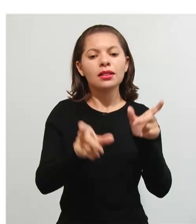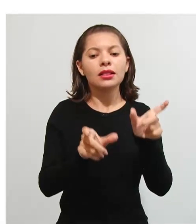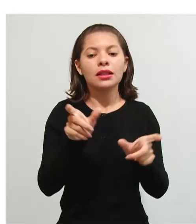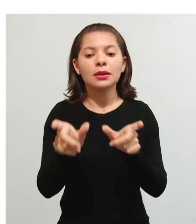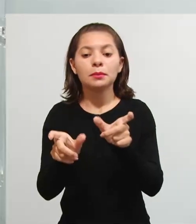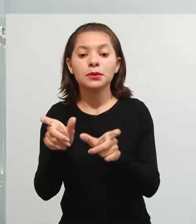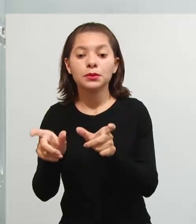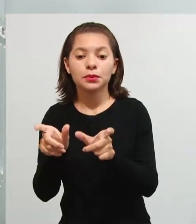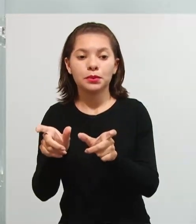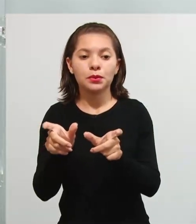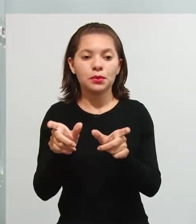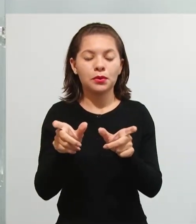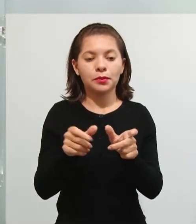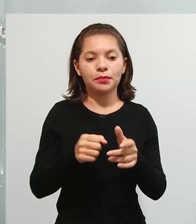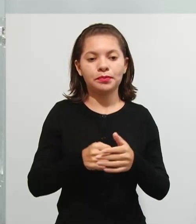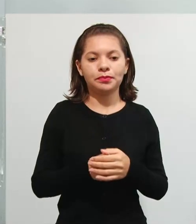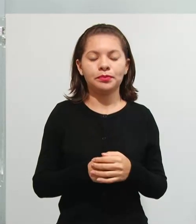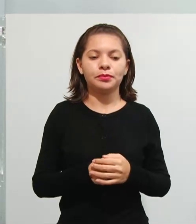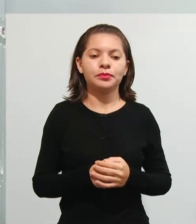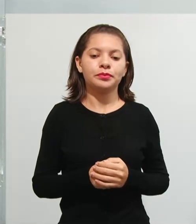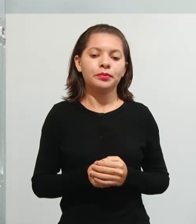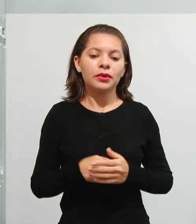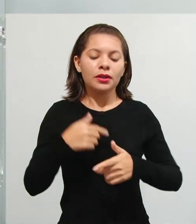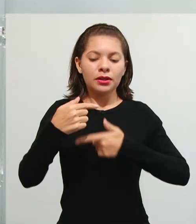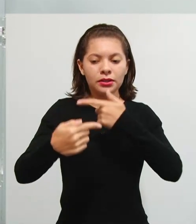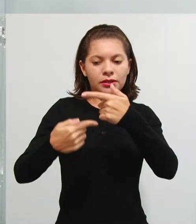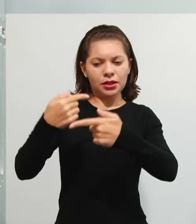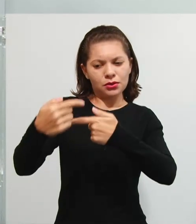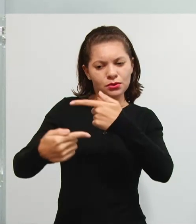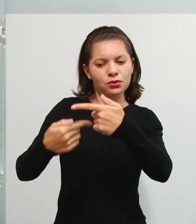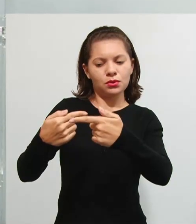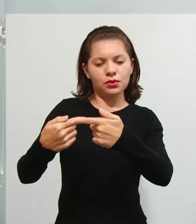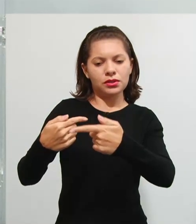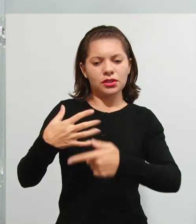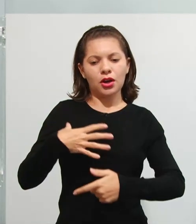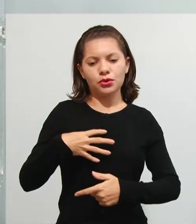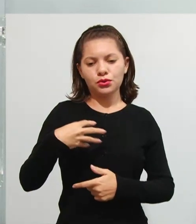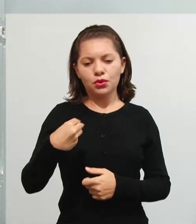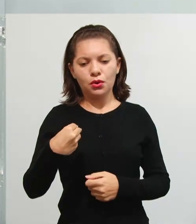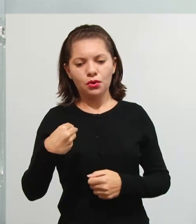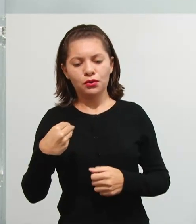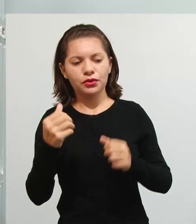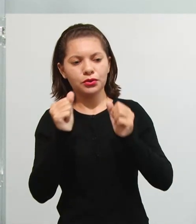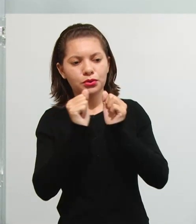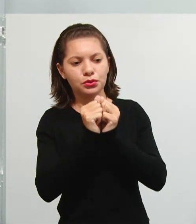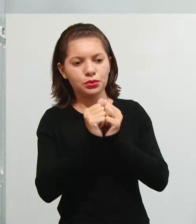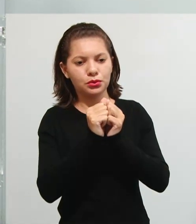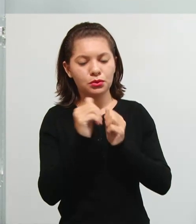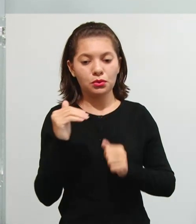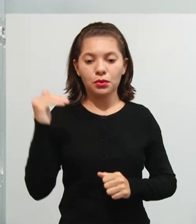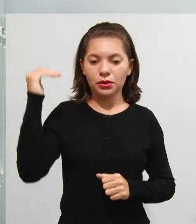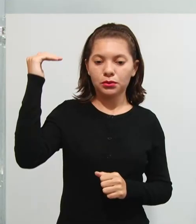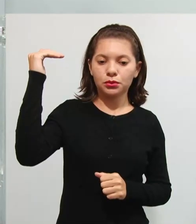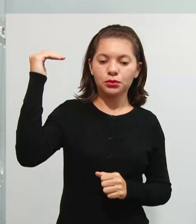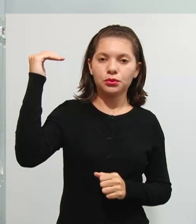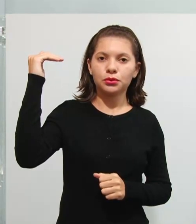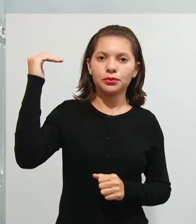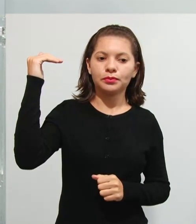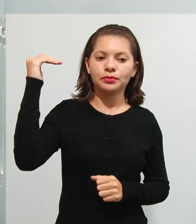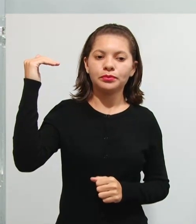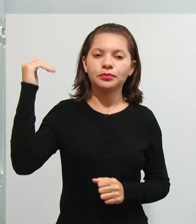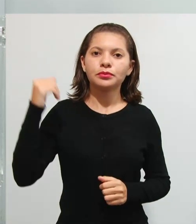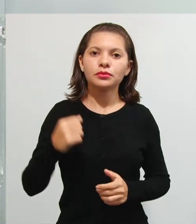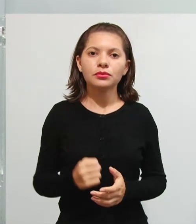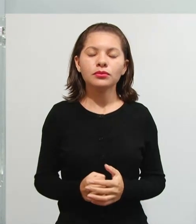várias gerações trabalhando juntos, jovens, adultos, sem essa